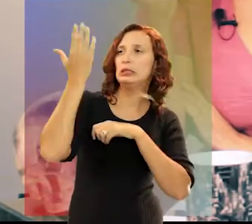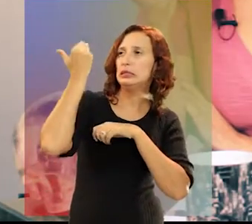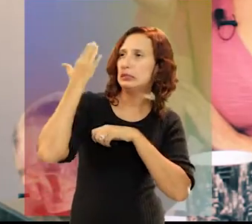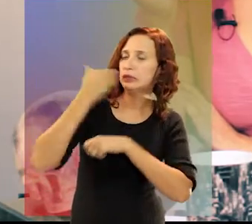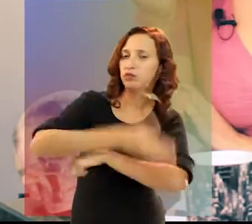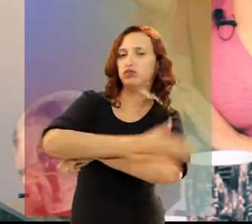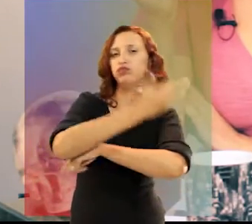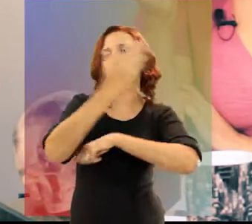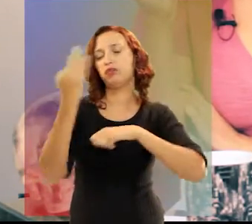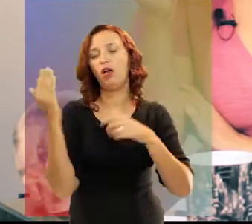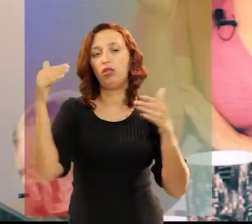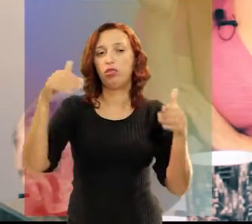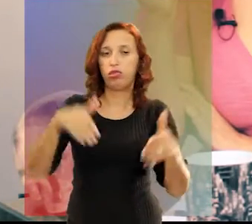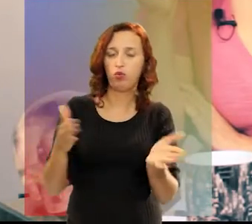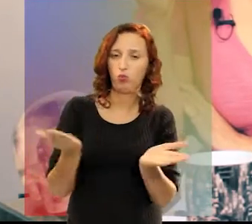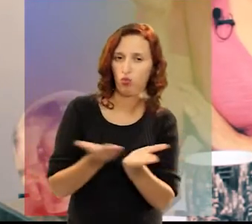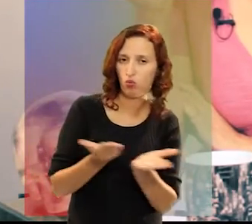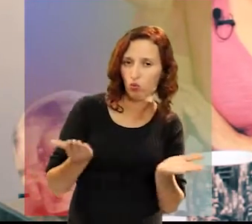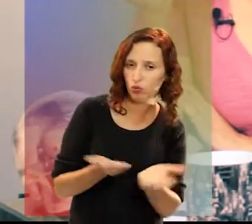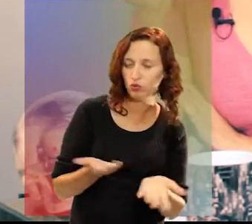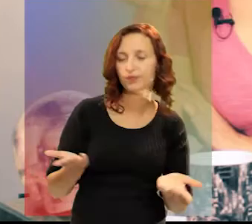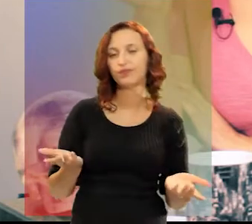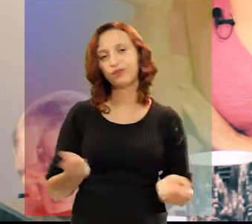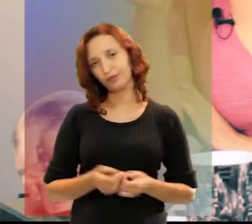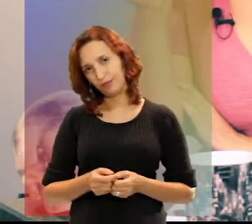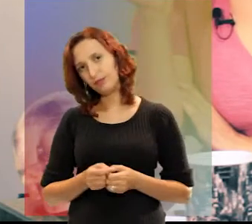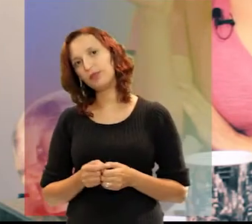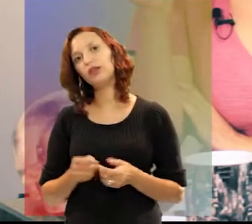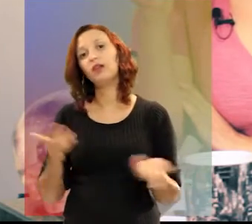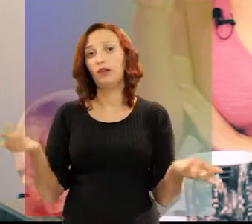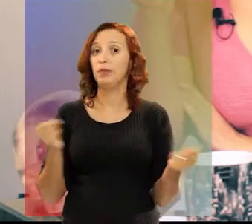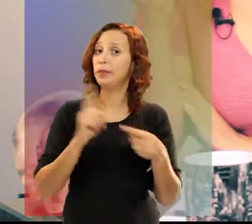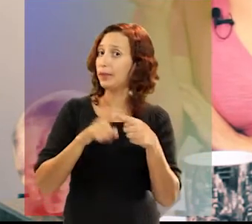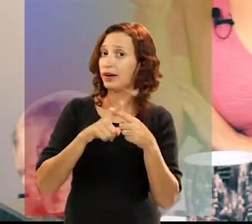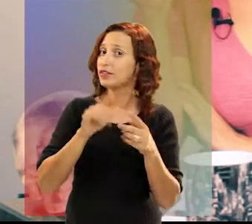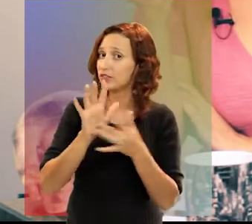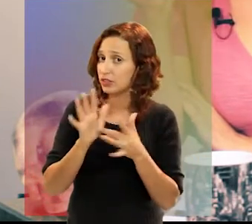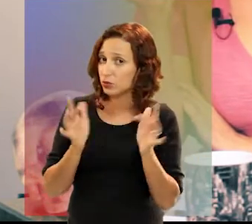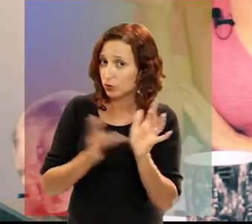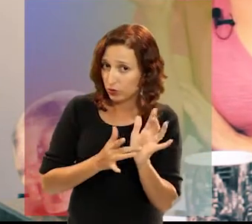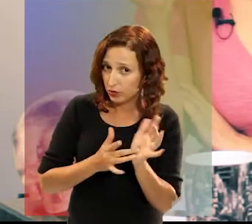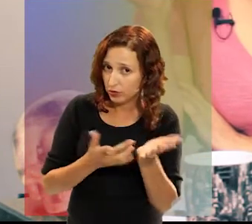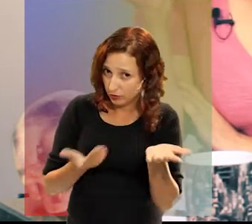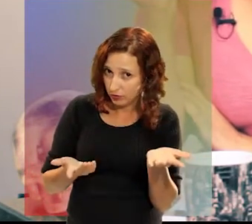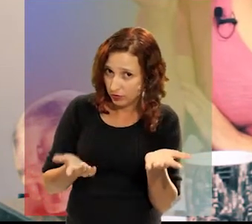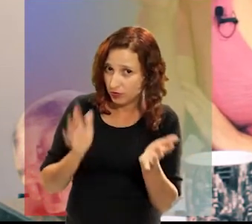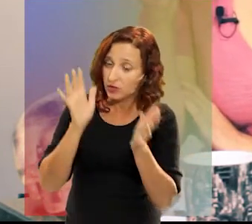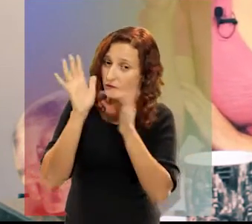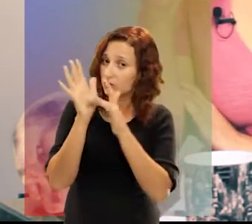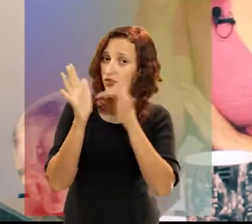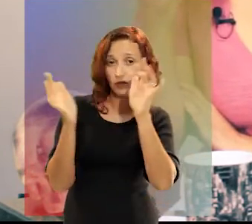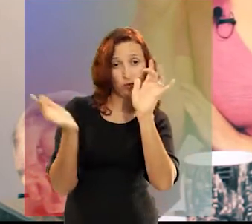gente só repete esse ciclo. Não, e antes fosse Jesus, né? Porque Jesus